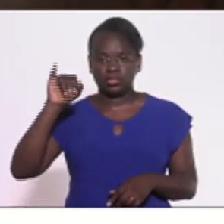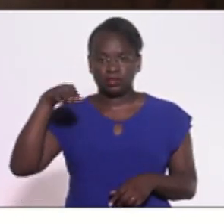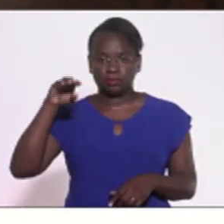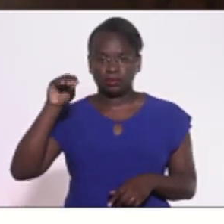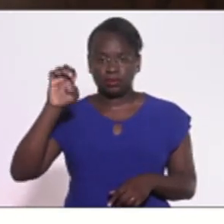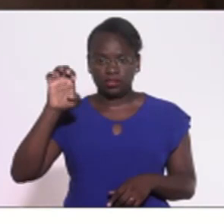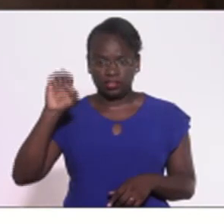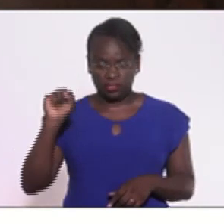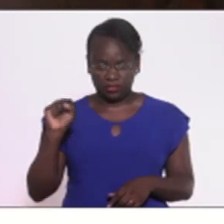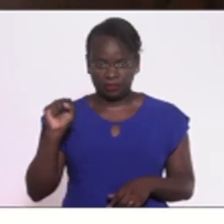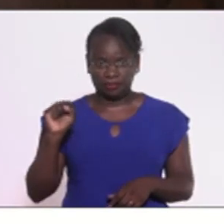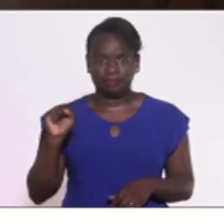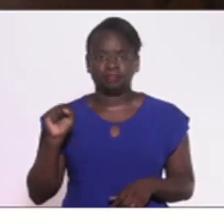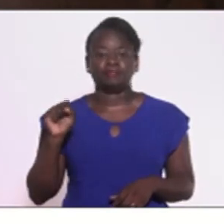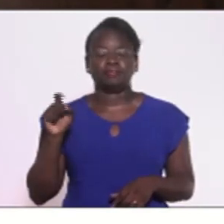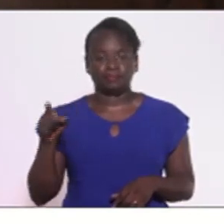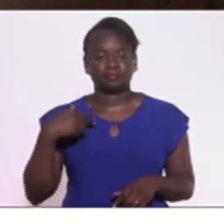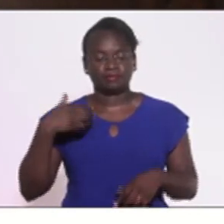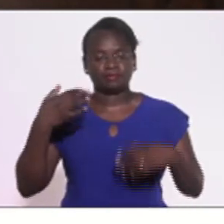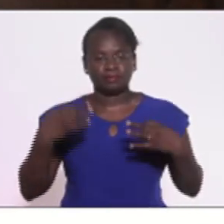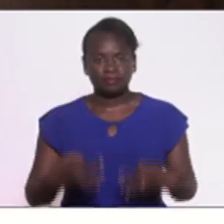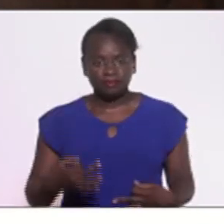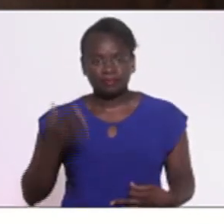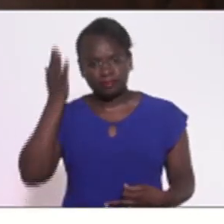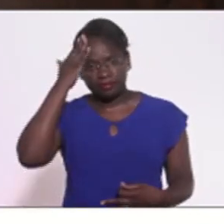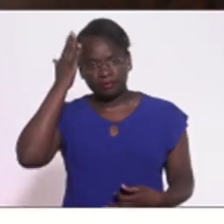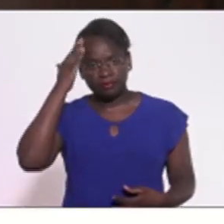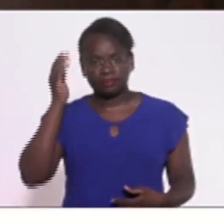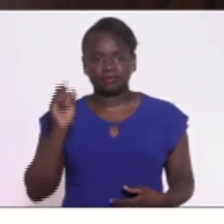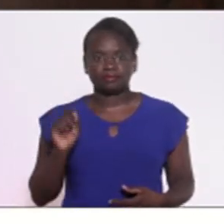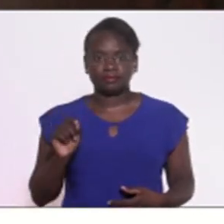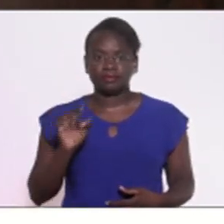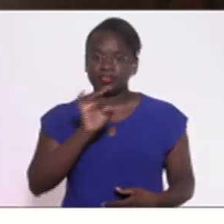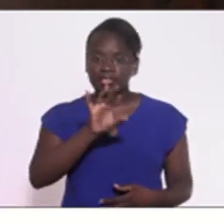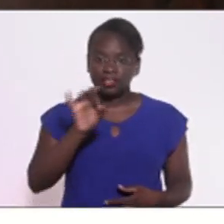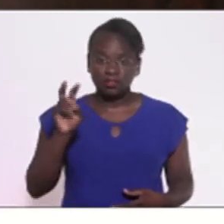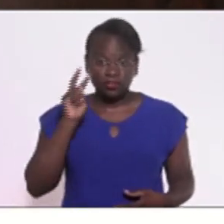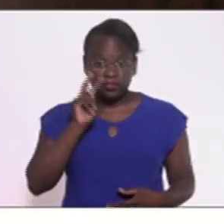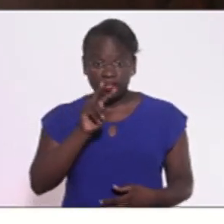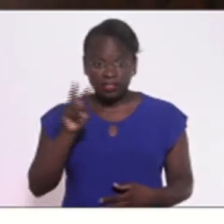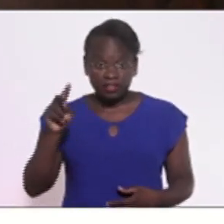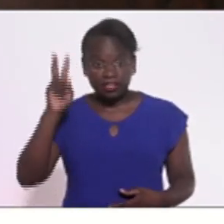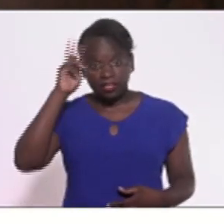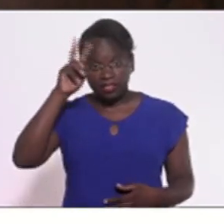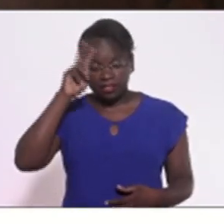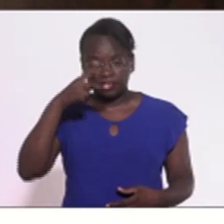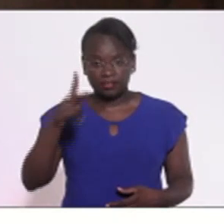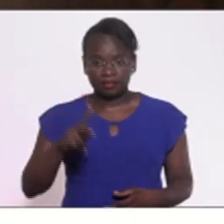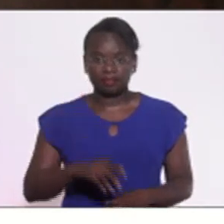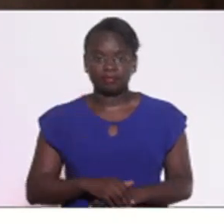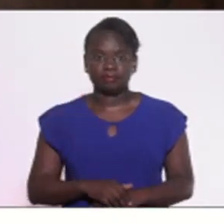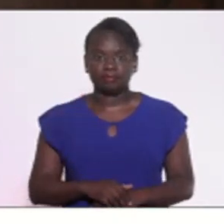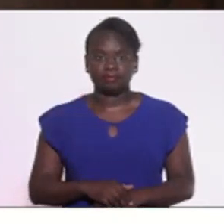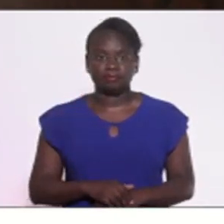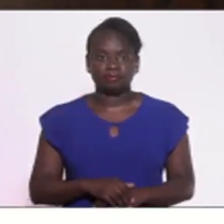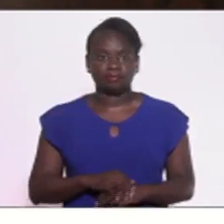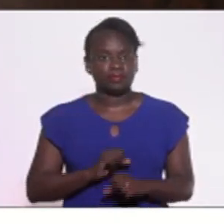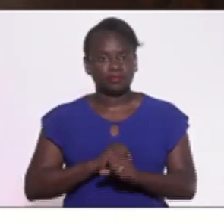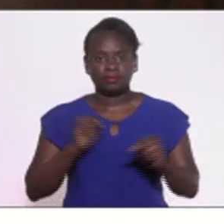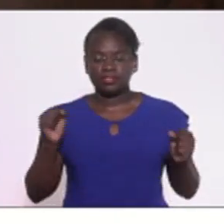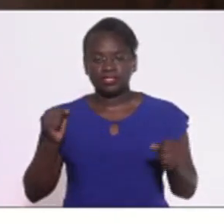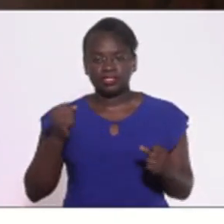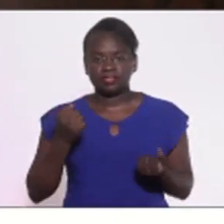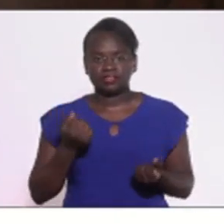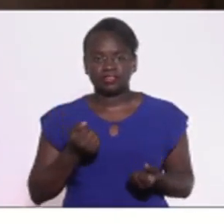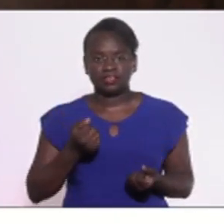Túlio Simões. Tenho certeza que cada um que vê o Túlio lembra do Léo. É impossível, tenho